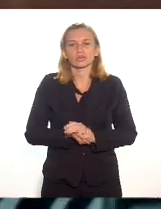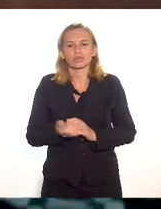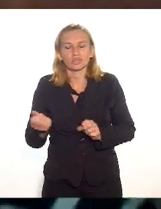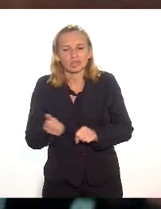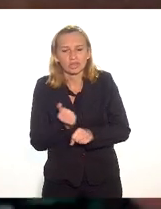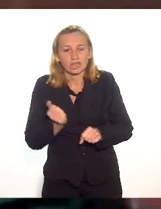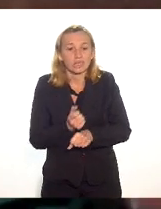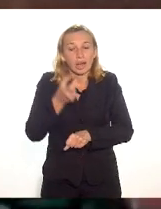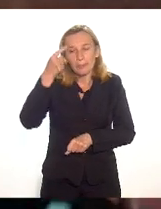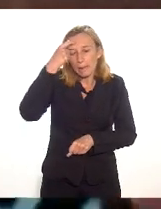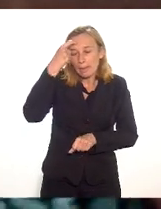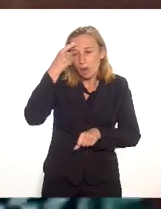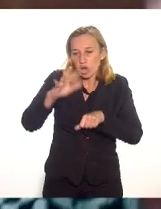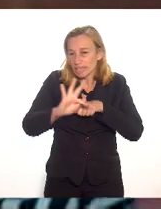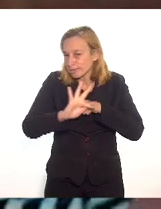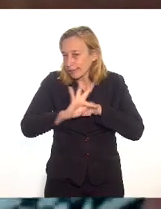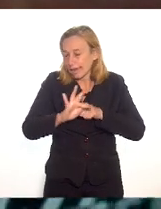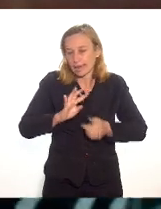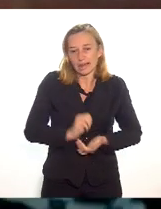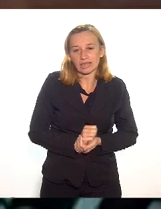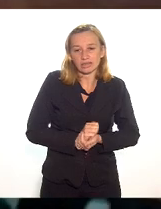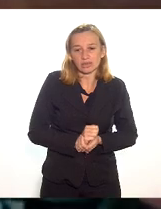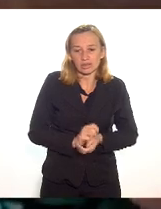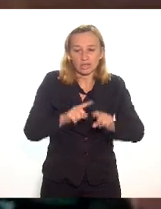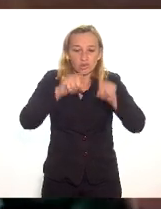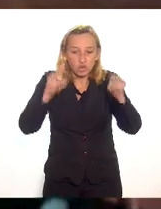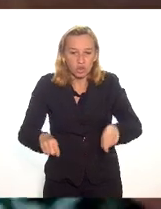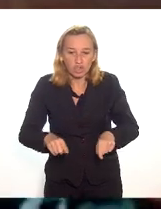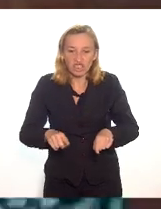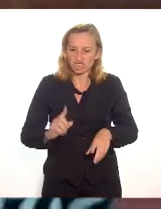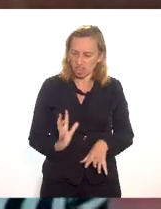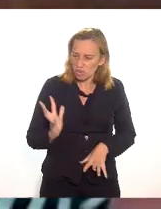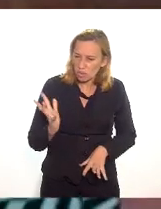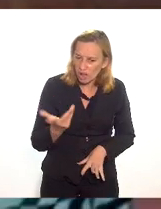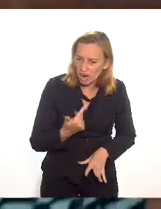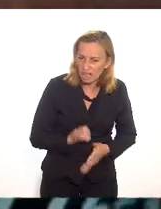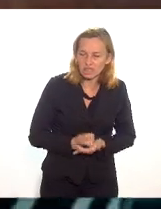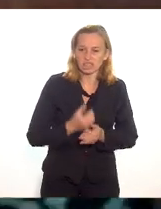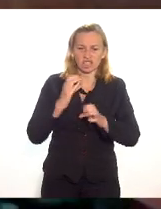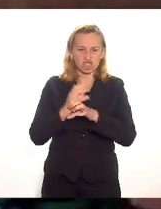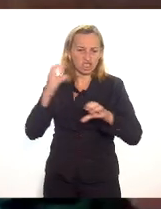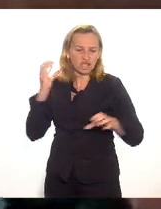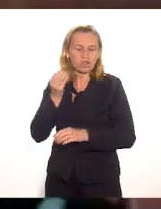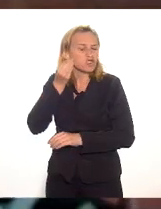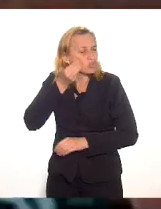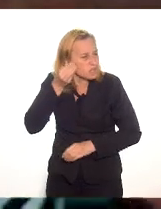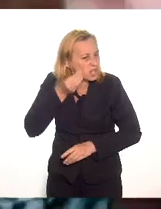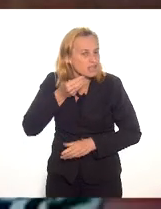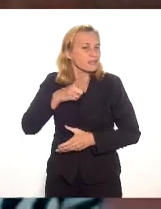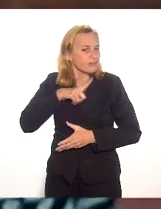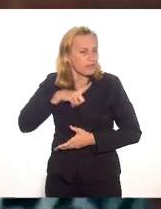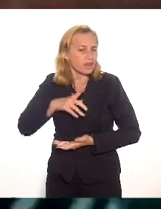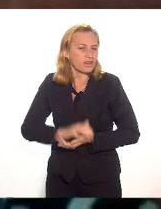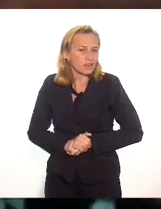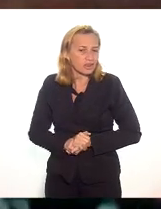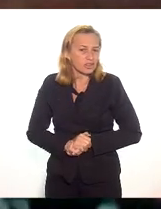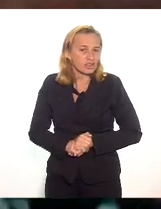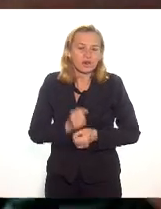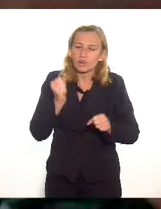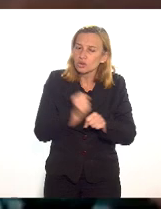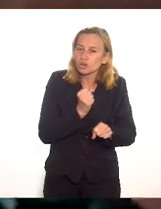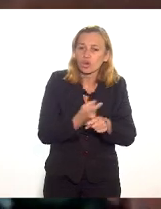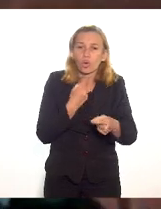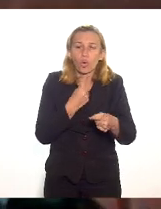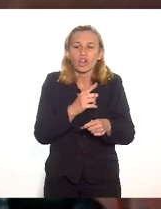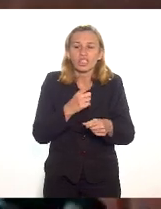de uma memória técnica, por funcionários de carreira, por engenheiros experientes, construído em